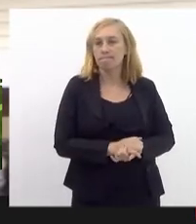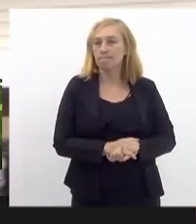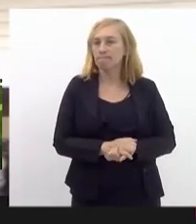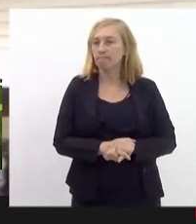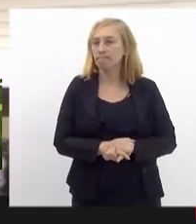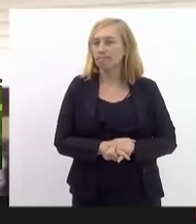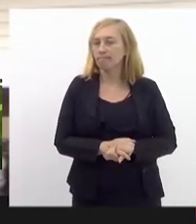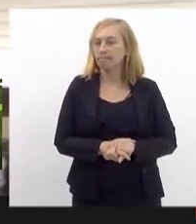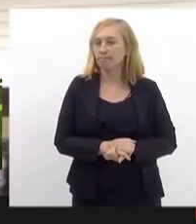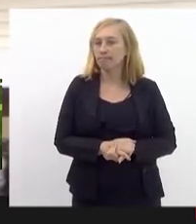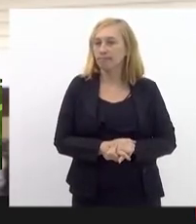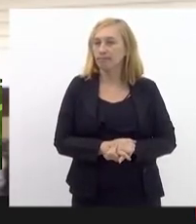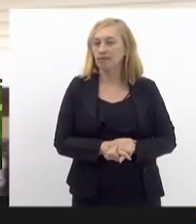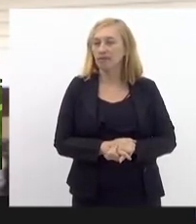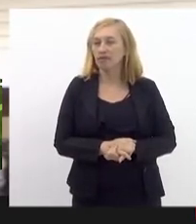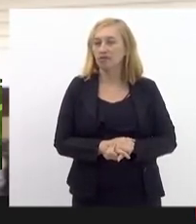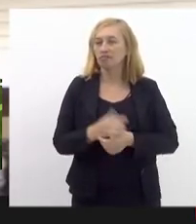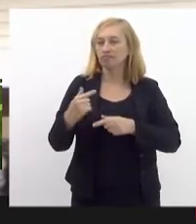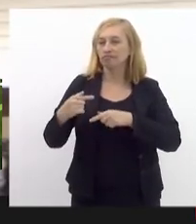edição genética,